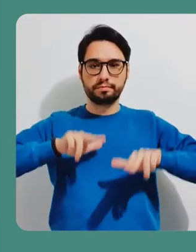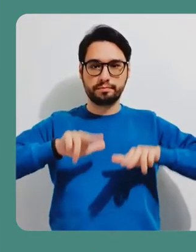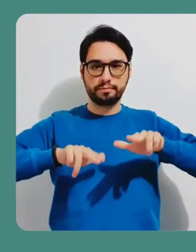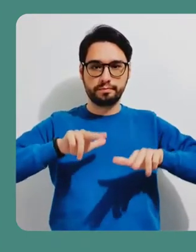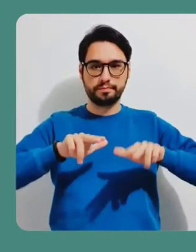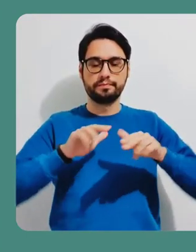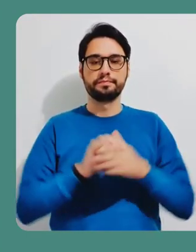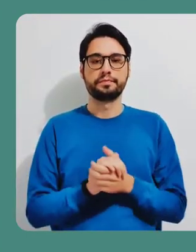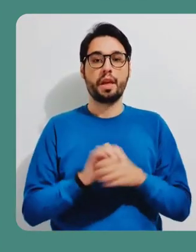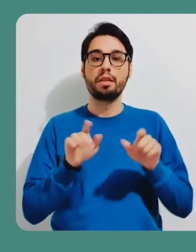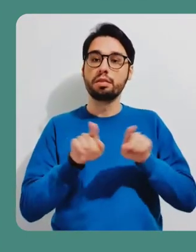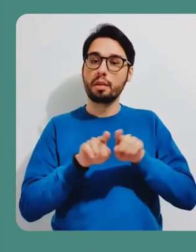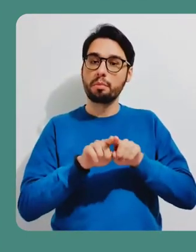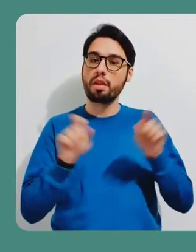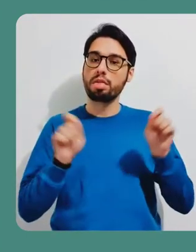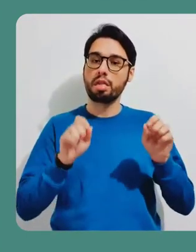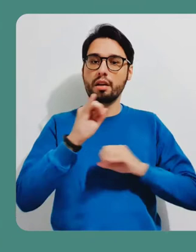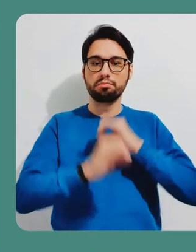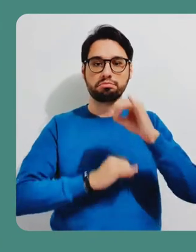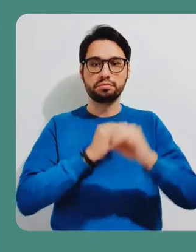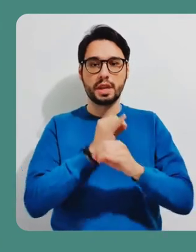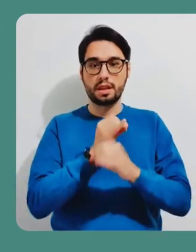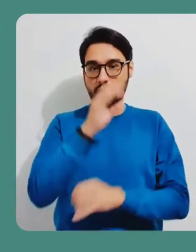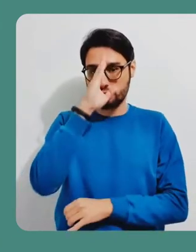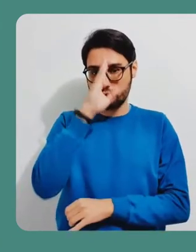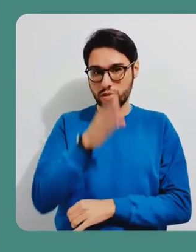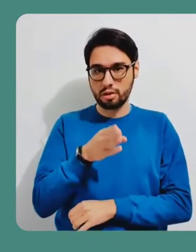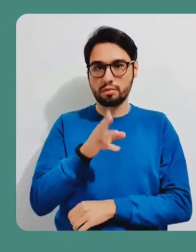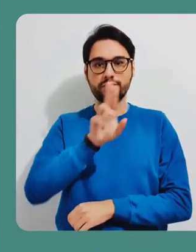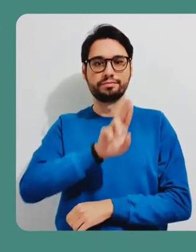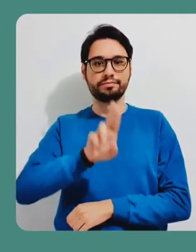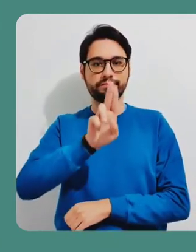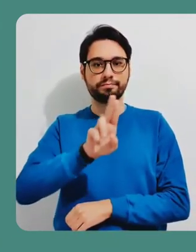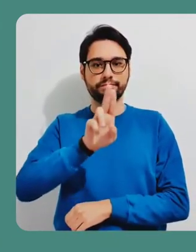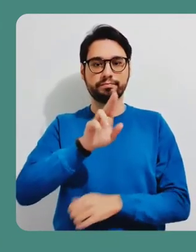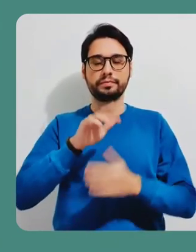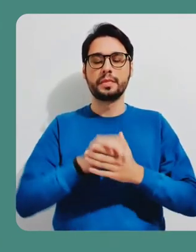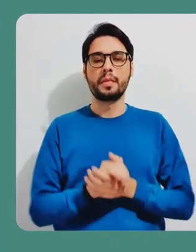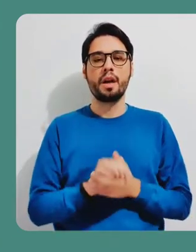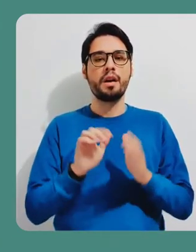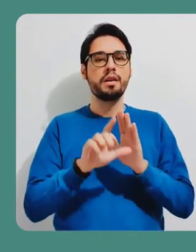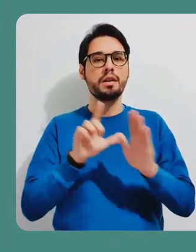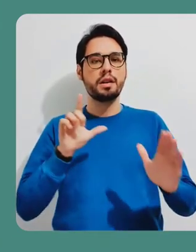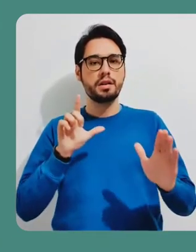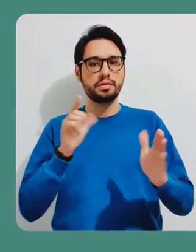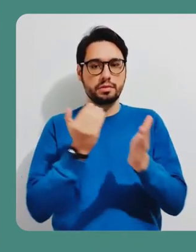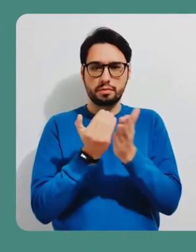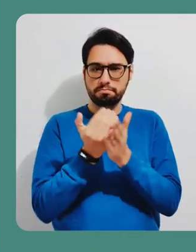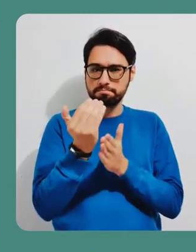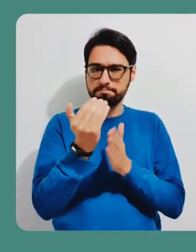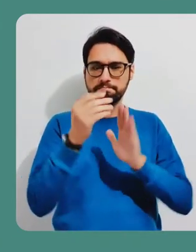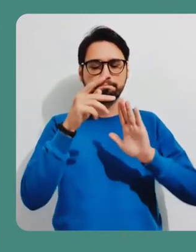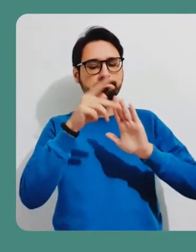sistema operacional windows eo selinux ele também possui uma versão online